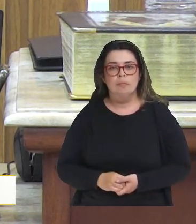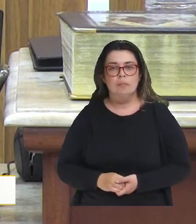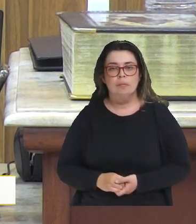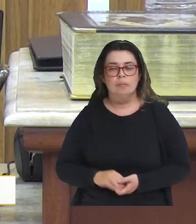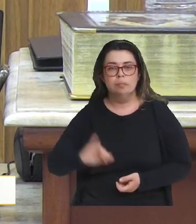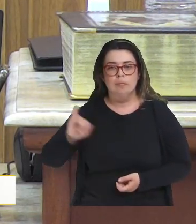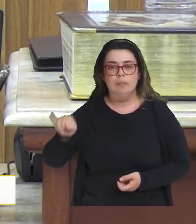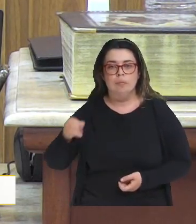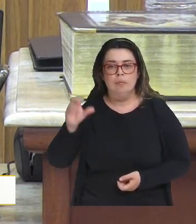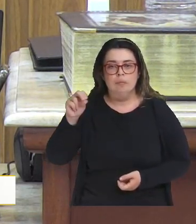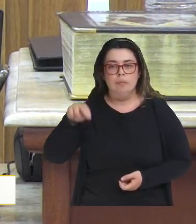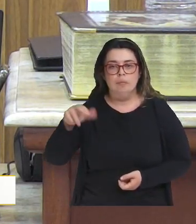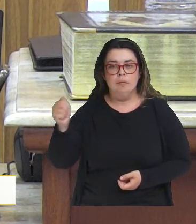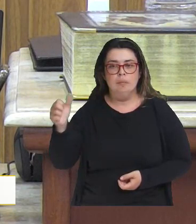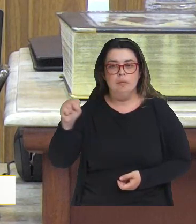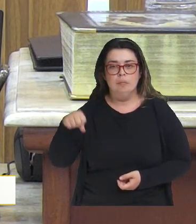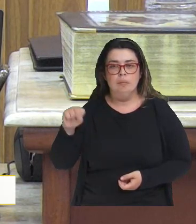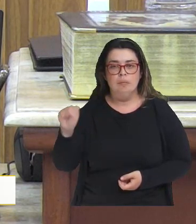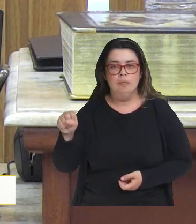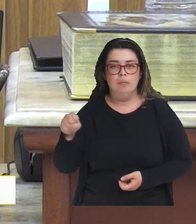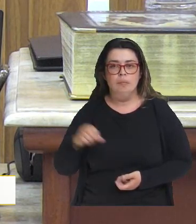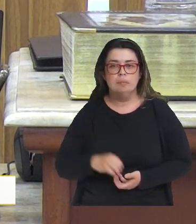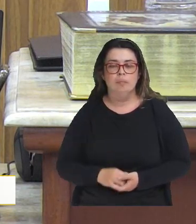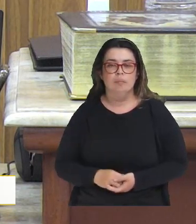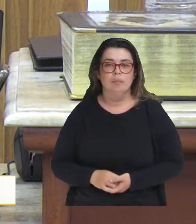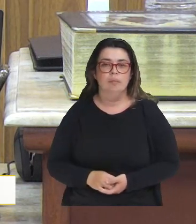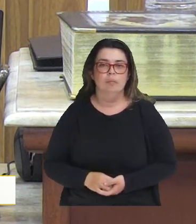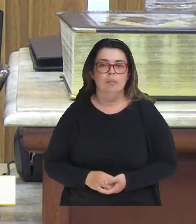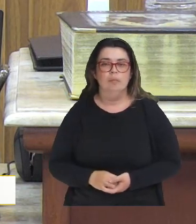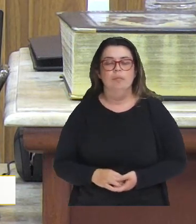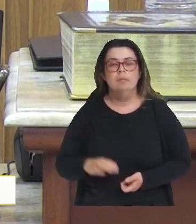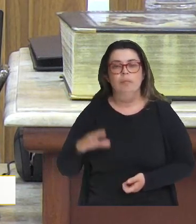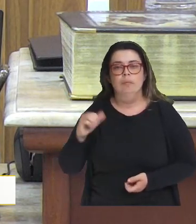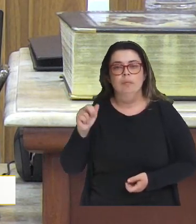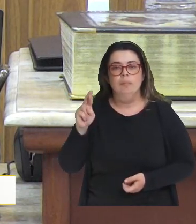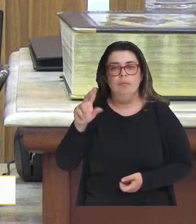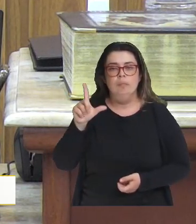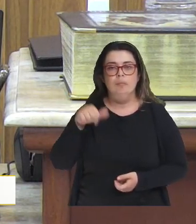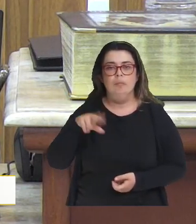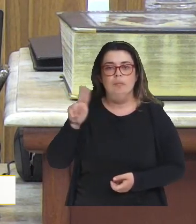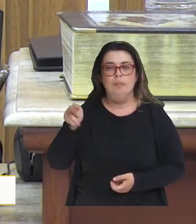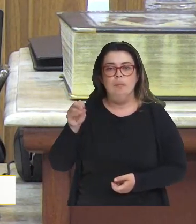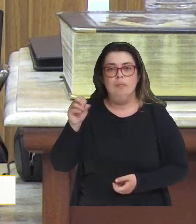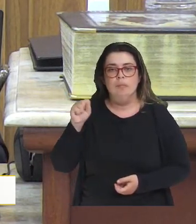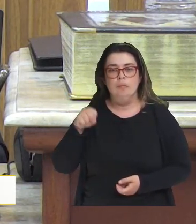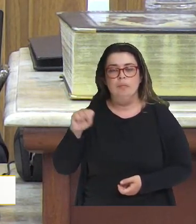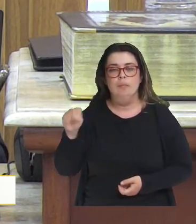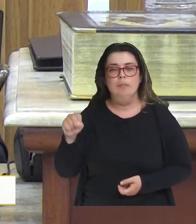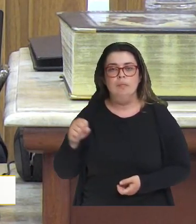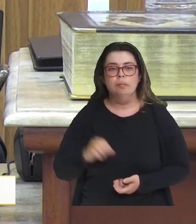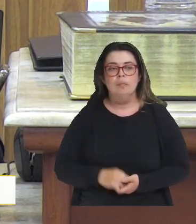Jonas Campos. Jonas Campos vota sim. José Carlos Silva. Carlinhos vota sim.